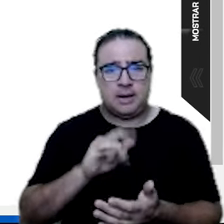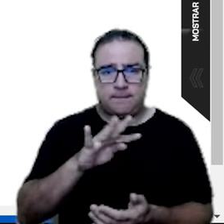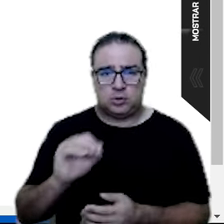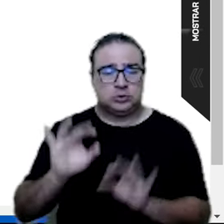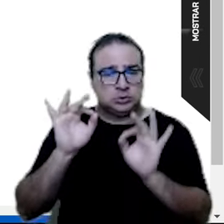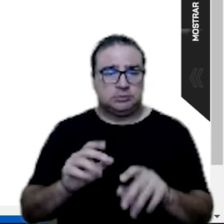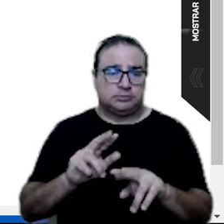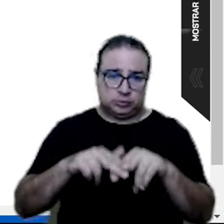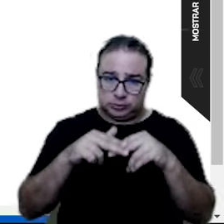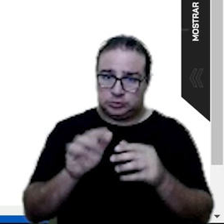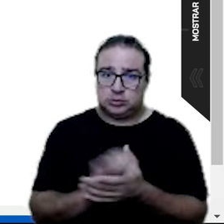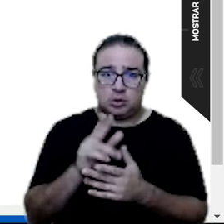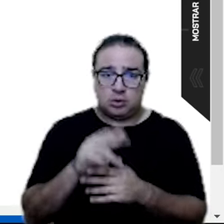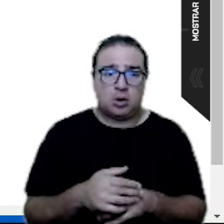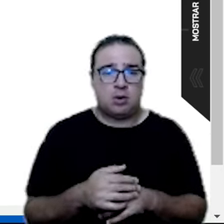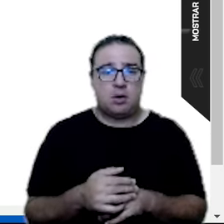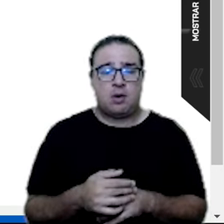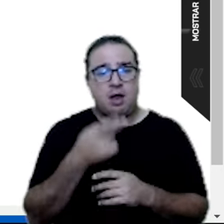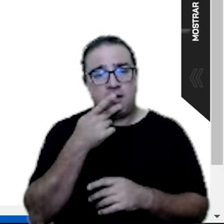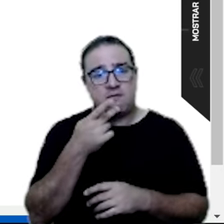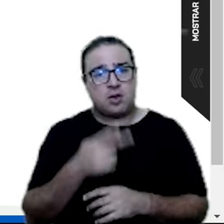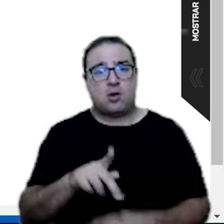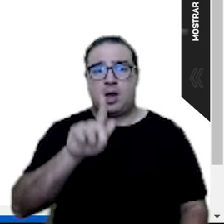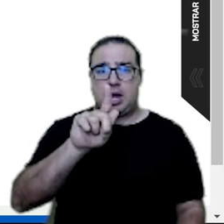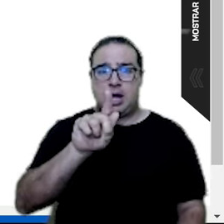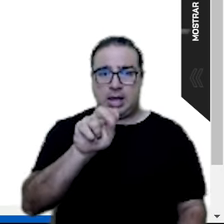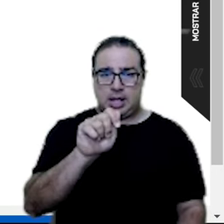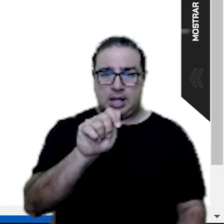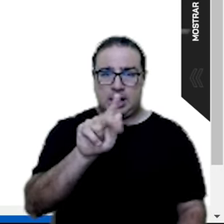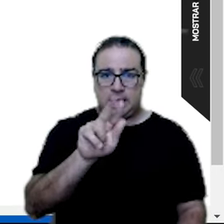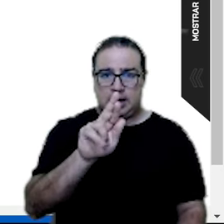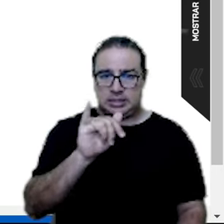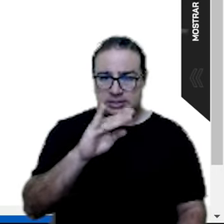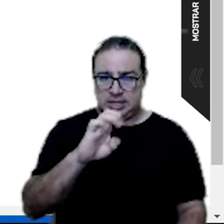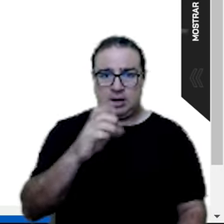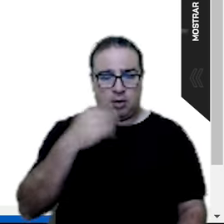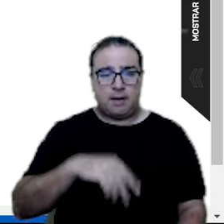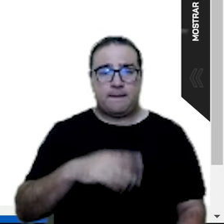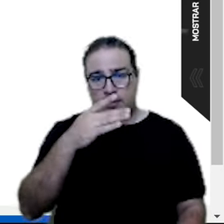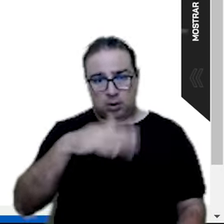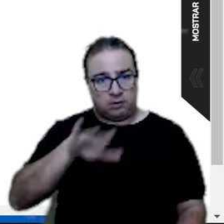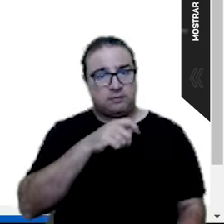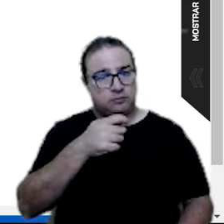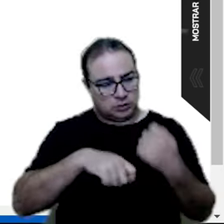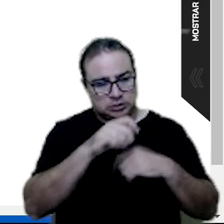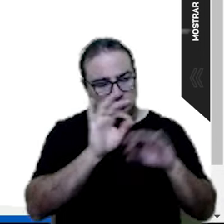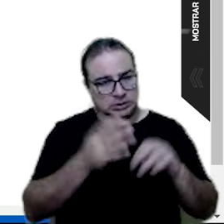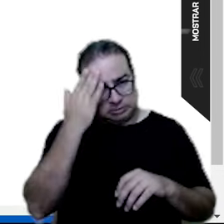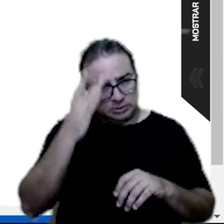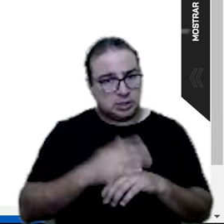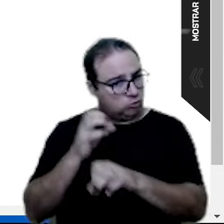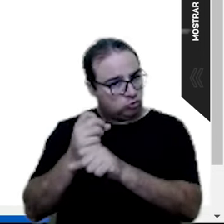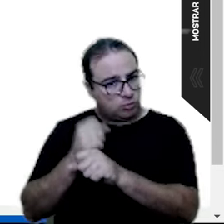é é esse então para isso como a nossa colega Graciele trouxe a parte financeira a pessoa tem que ver isso tá pessoal